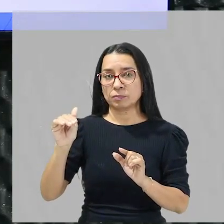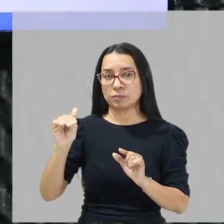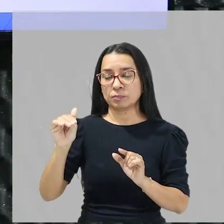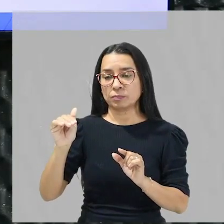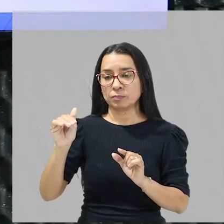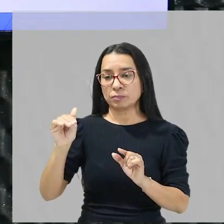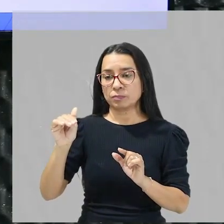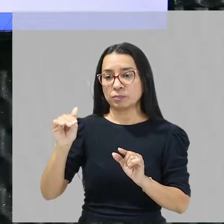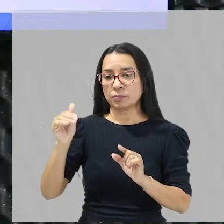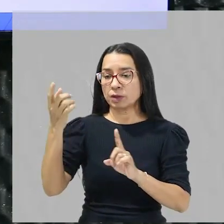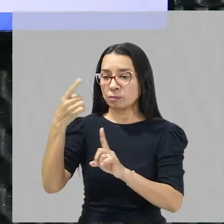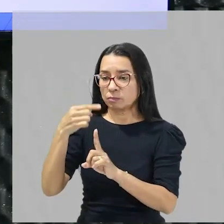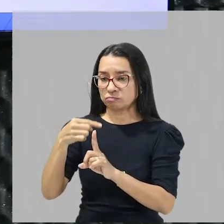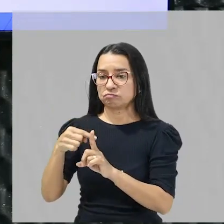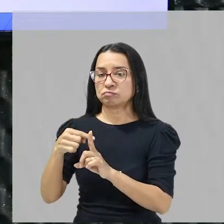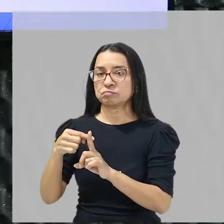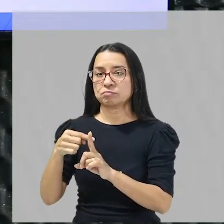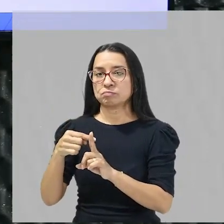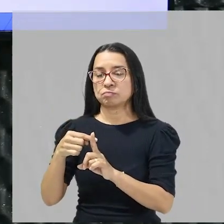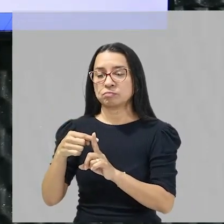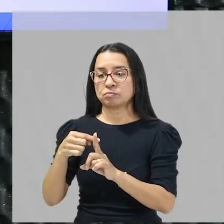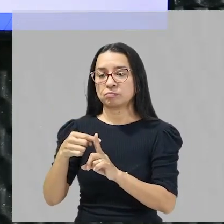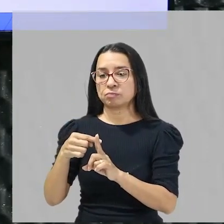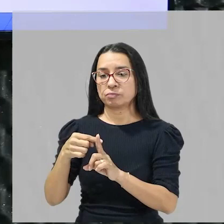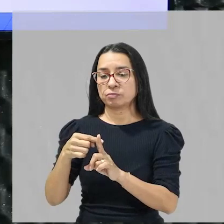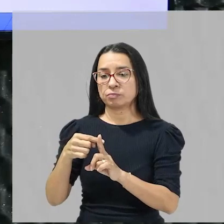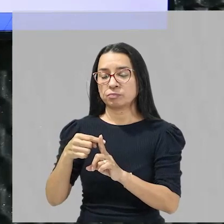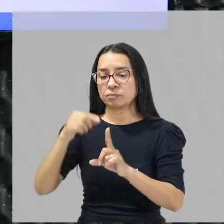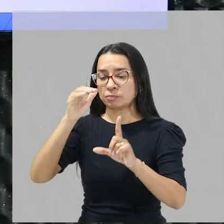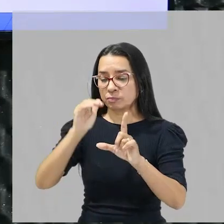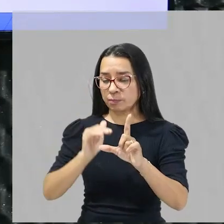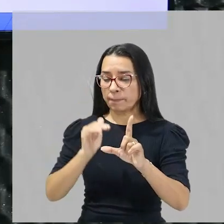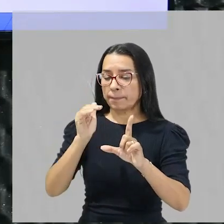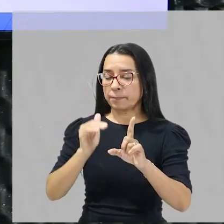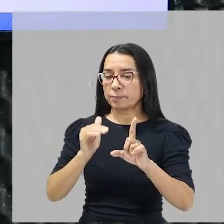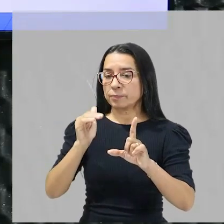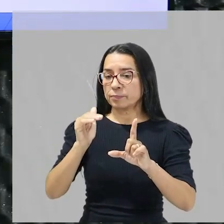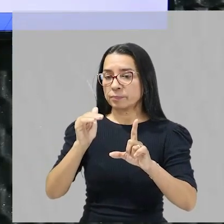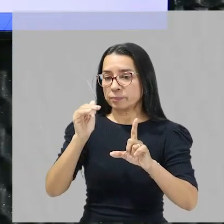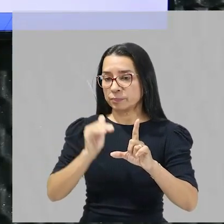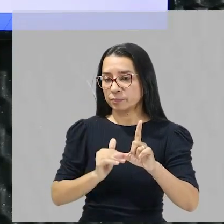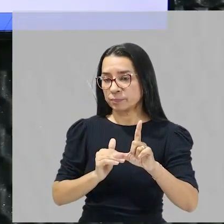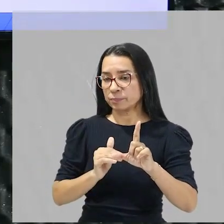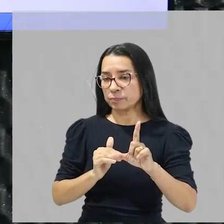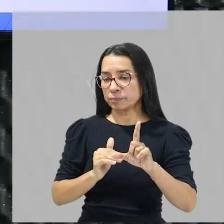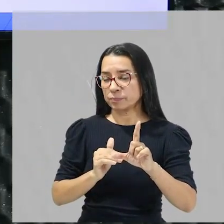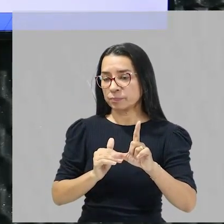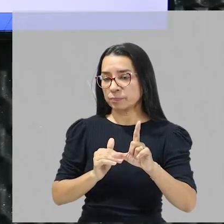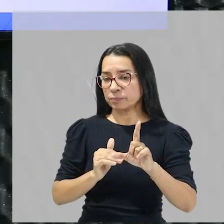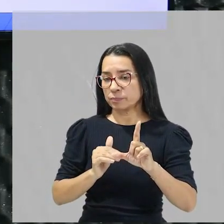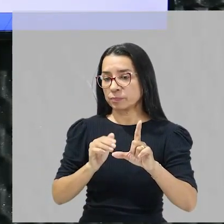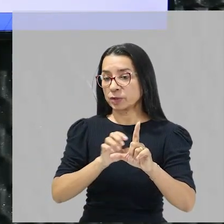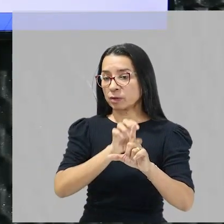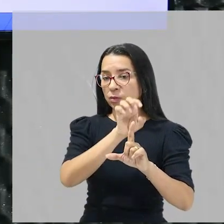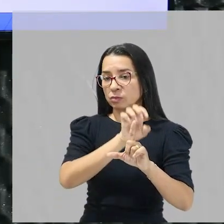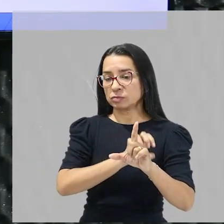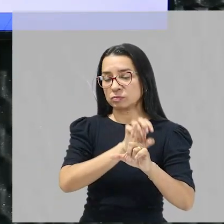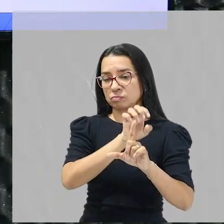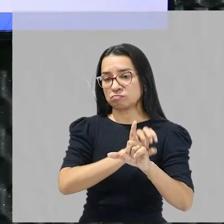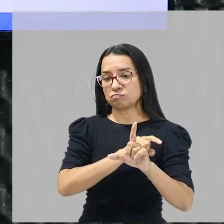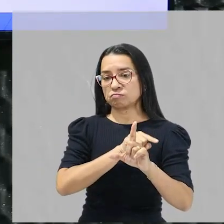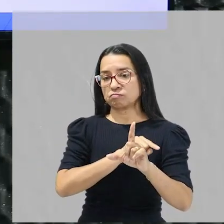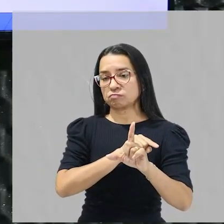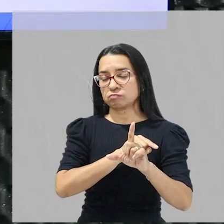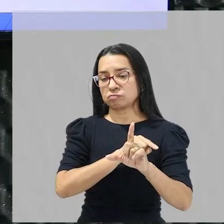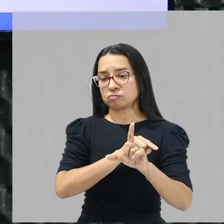x, portanto, positivo. E, consequentemente, o lado esquerdo da raiz é o lado mais baixo, né,